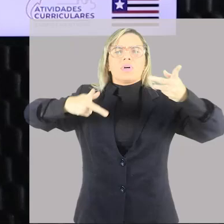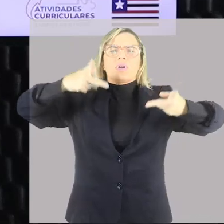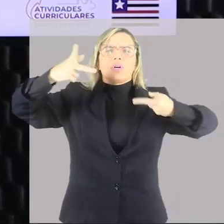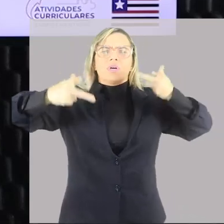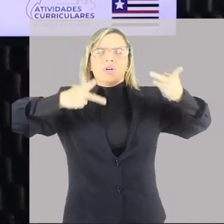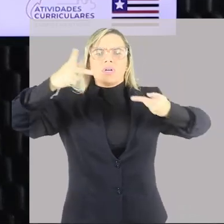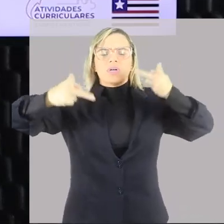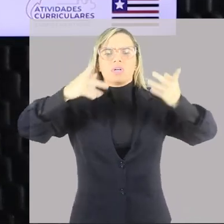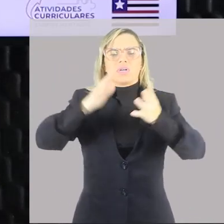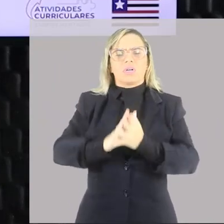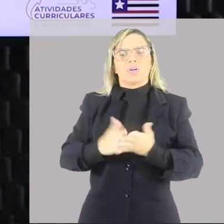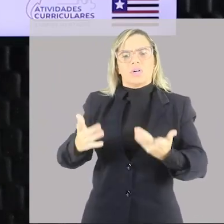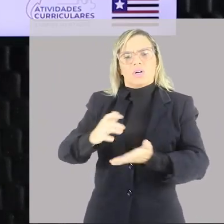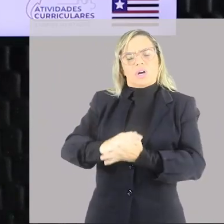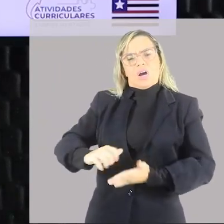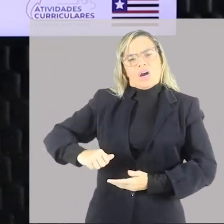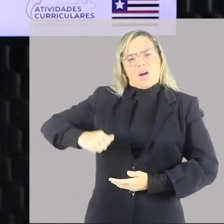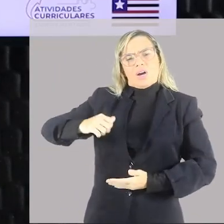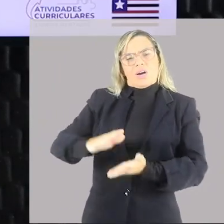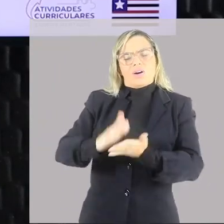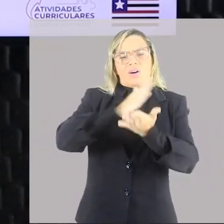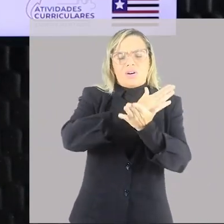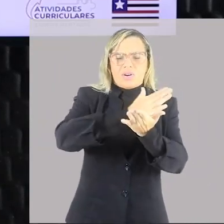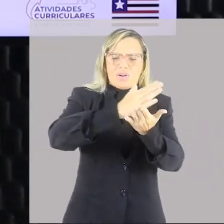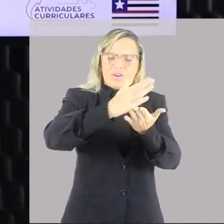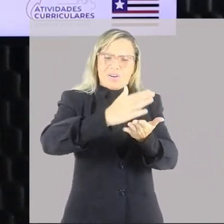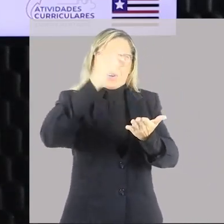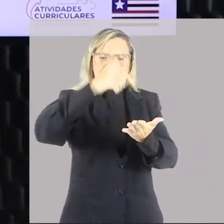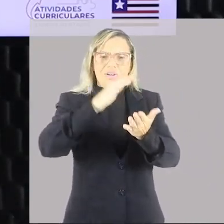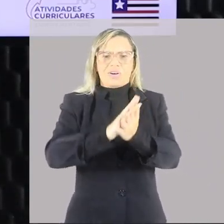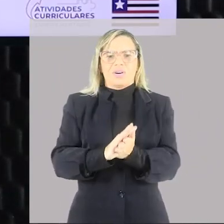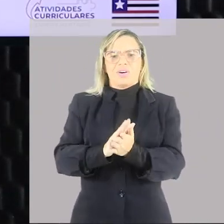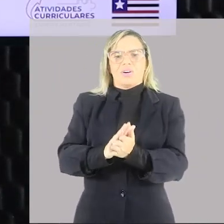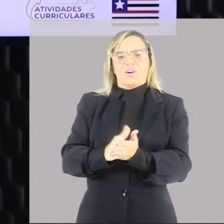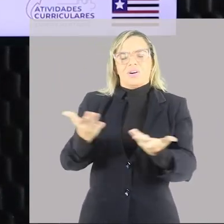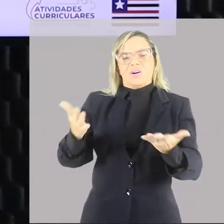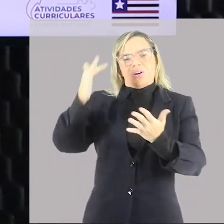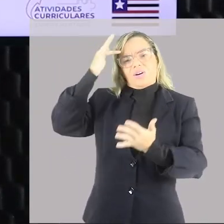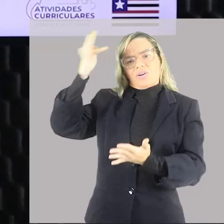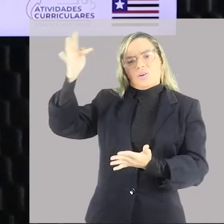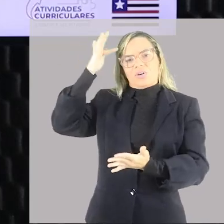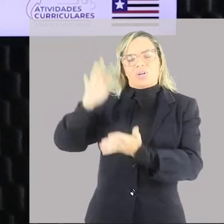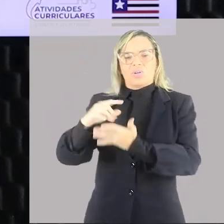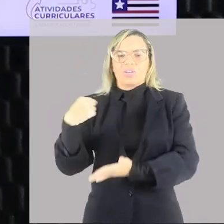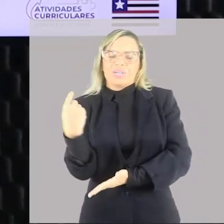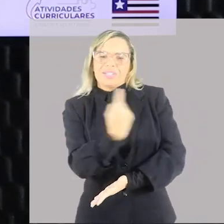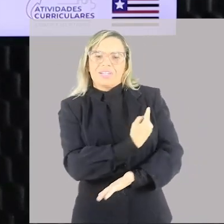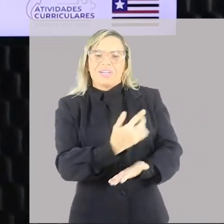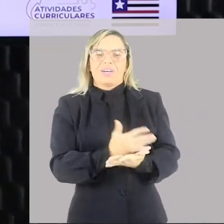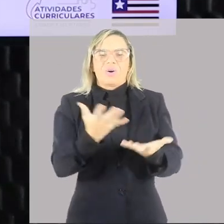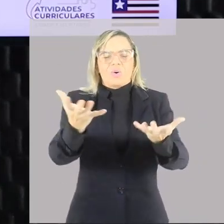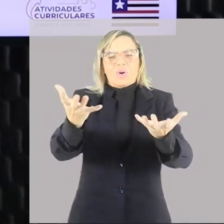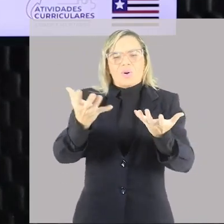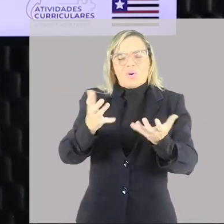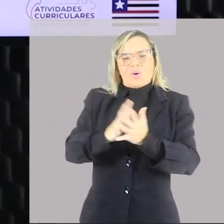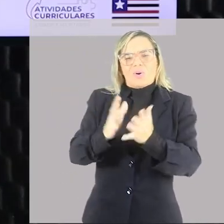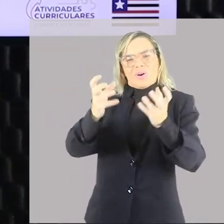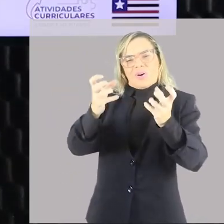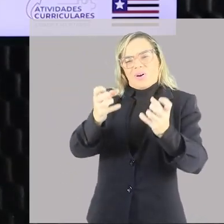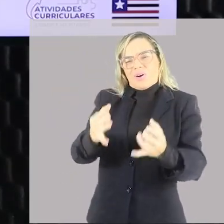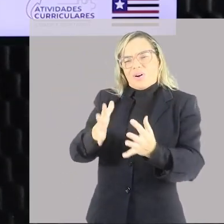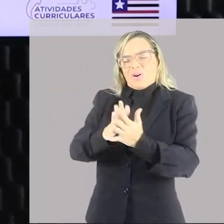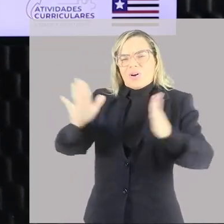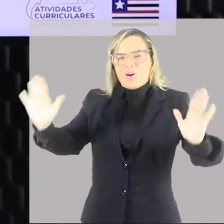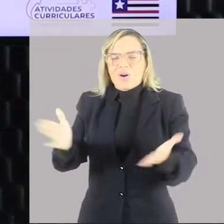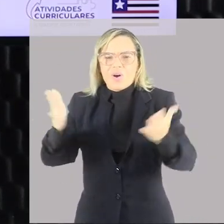atitudes iniciais da filosofia. Olha que coisa importante. Quando nós queremos, claro, suscitar em alguém ou